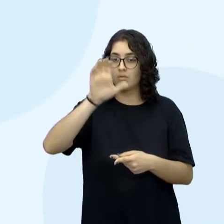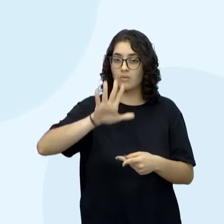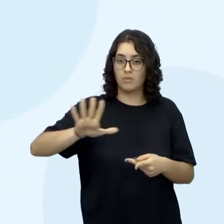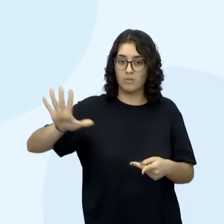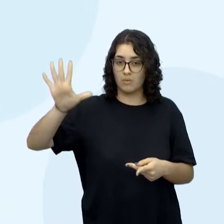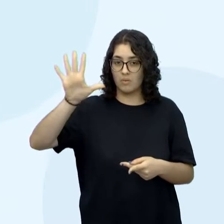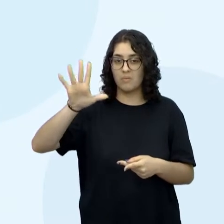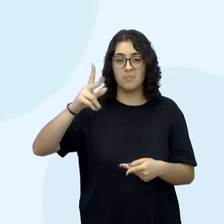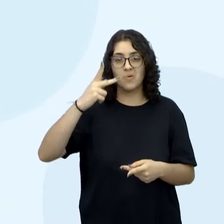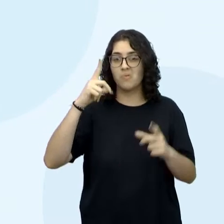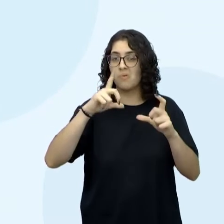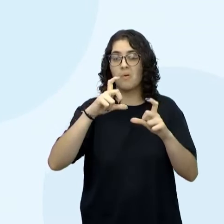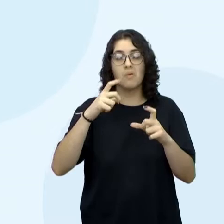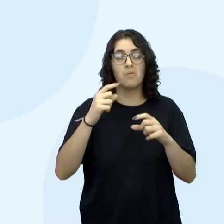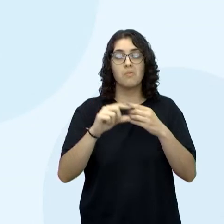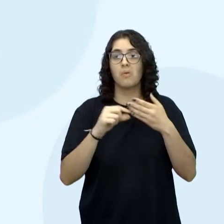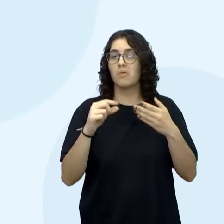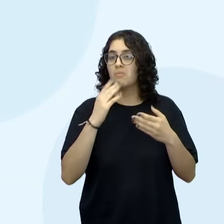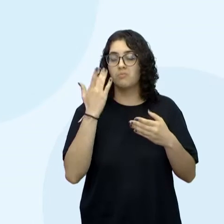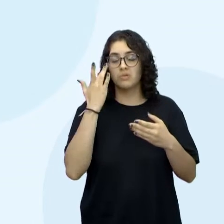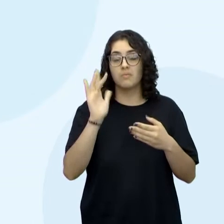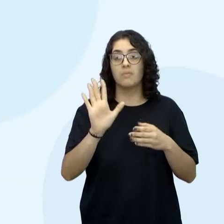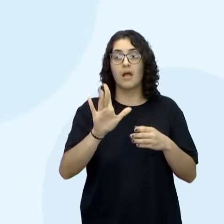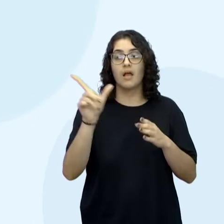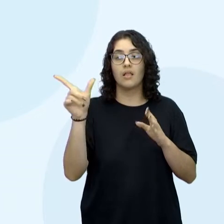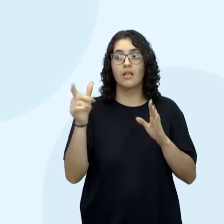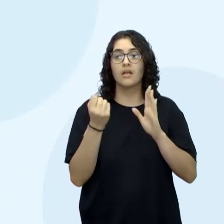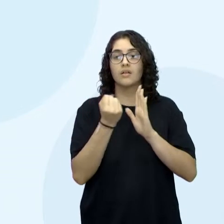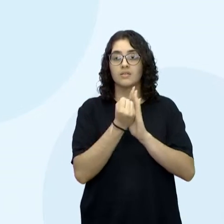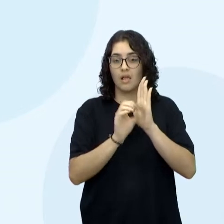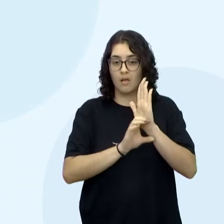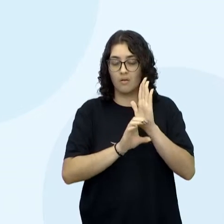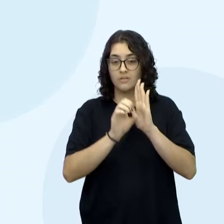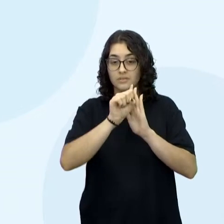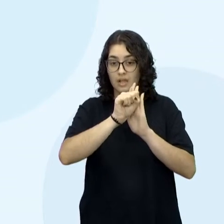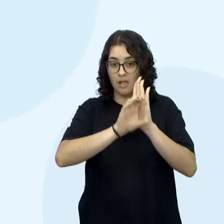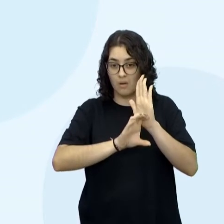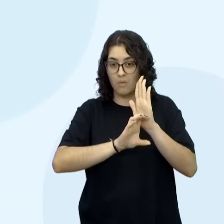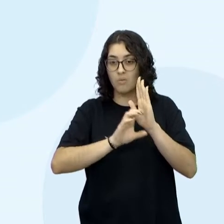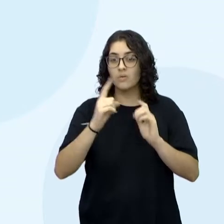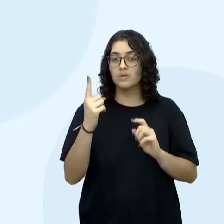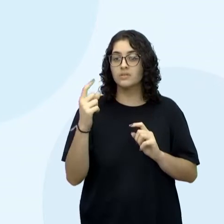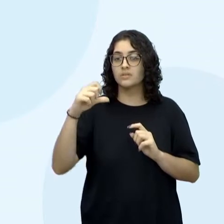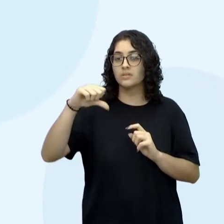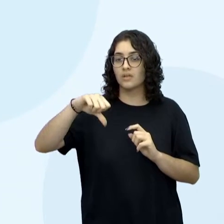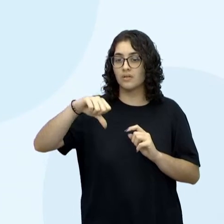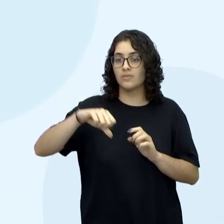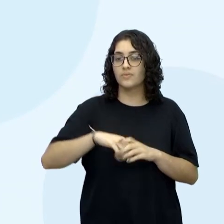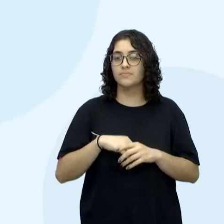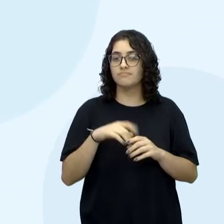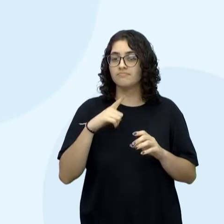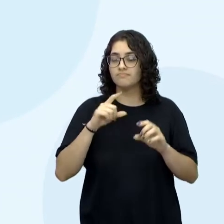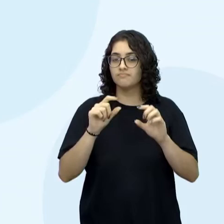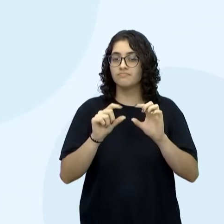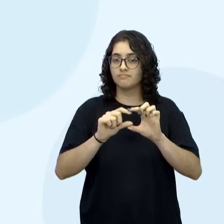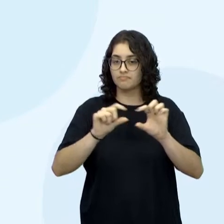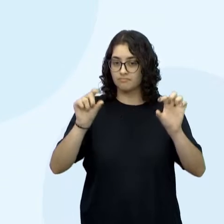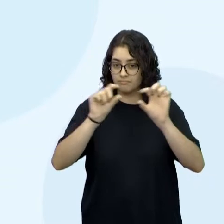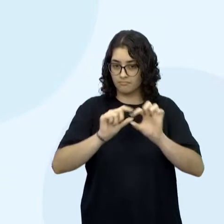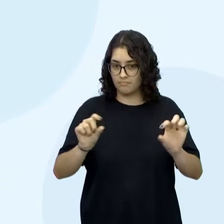autor é desconhecido e a foto é do século XIX. E aí eu fiz uma legenda para vocês aí, em cada